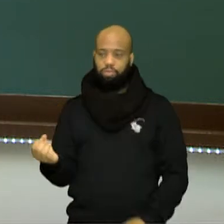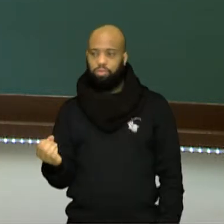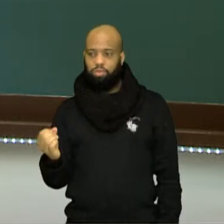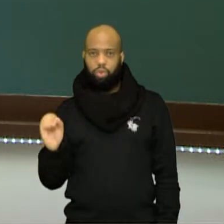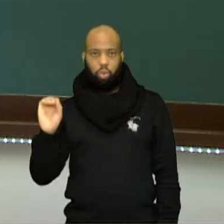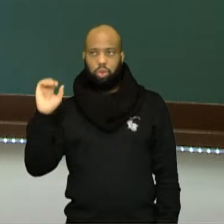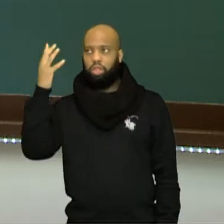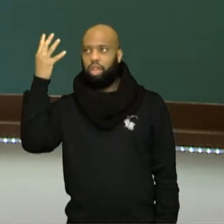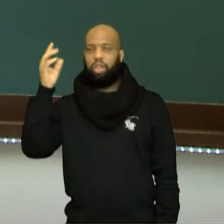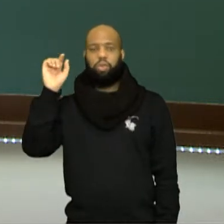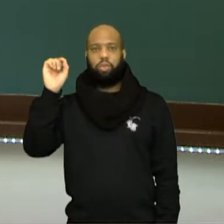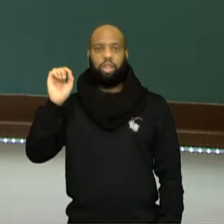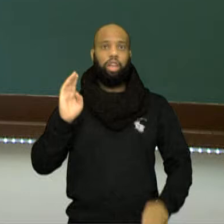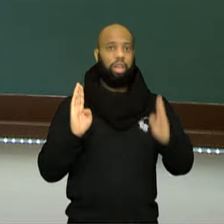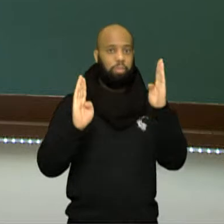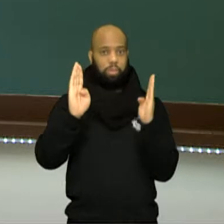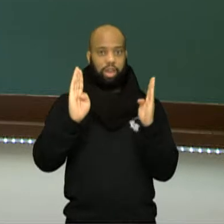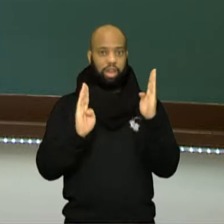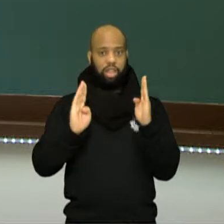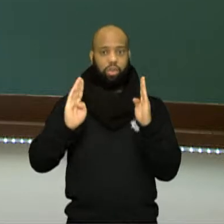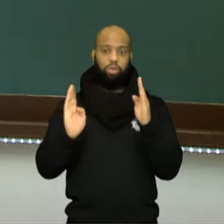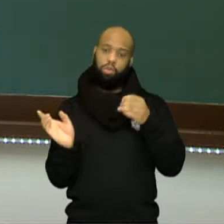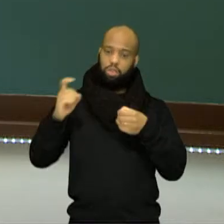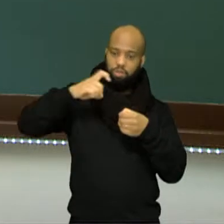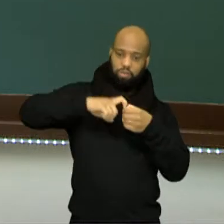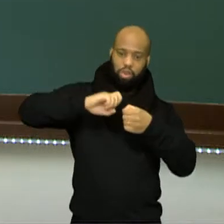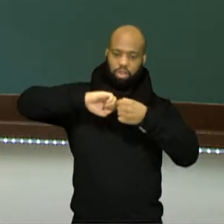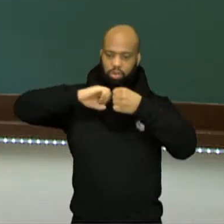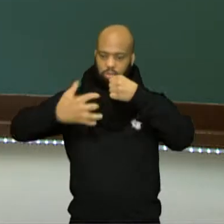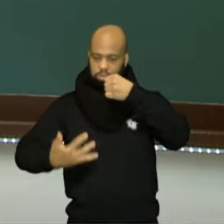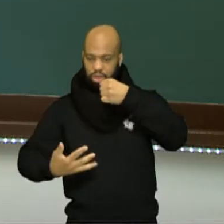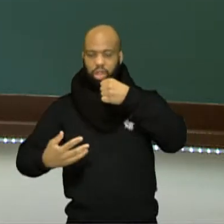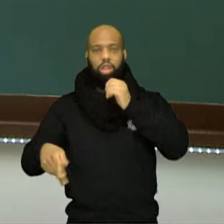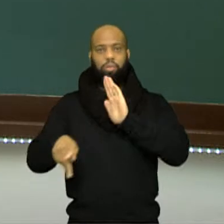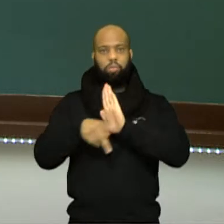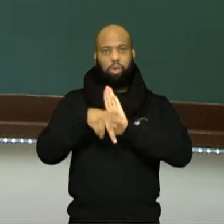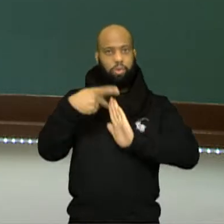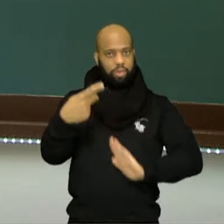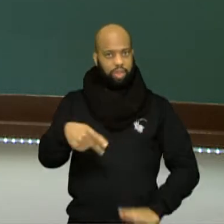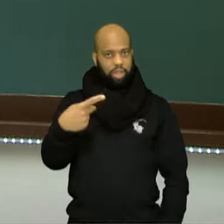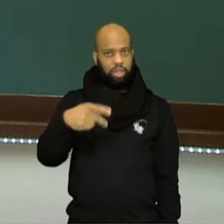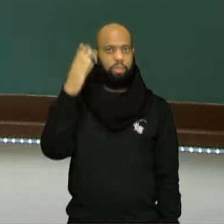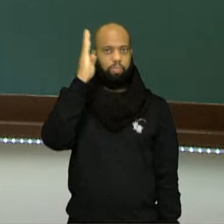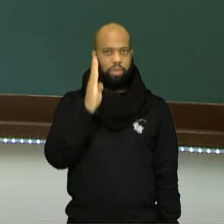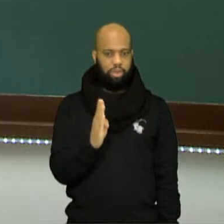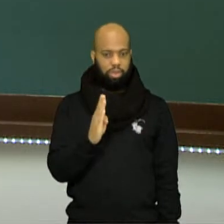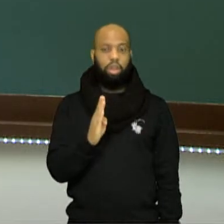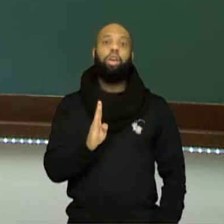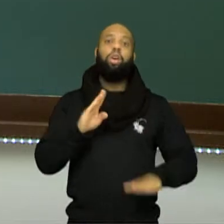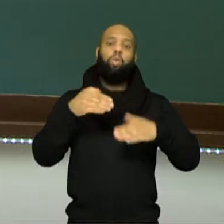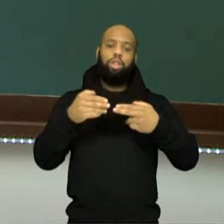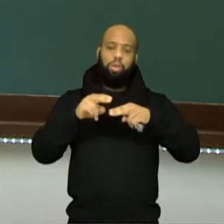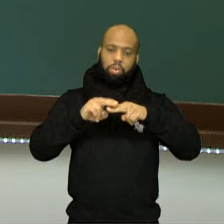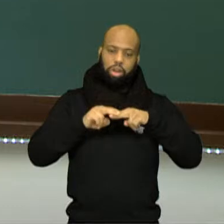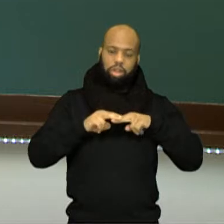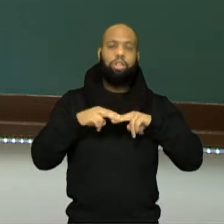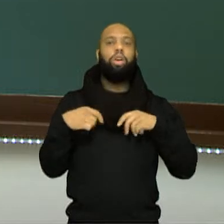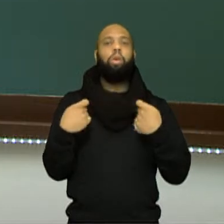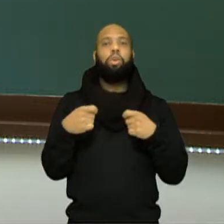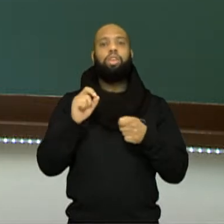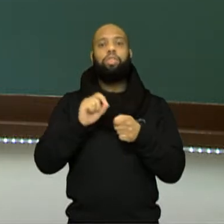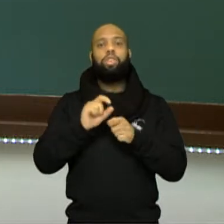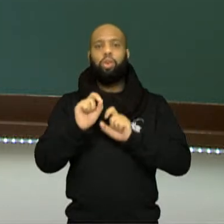acontece num período de redemocratização de nosso país, tá? Então a necessidade de se